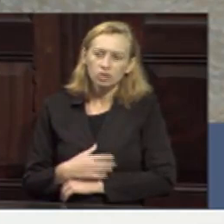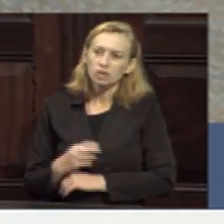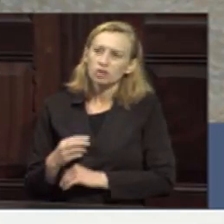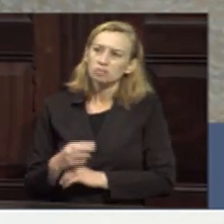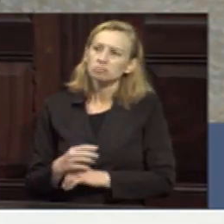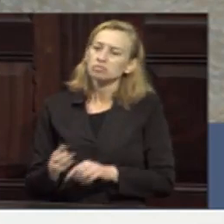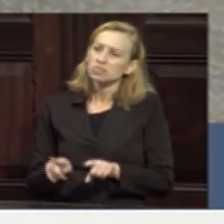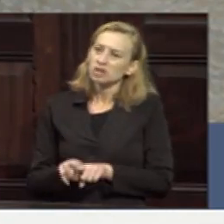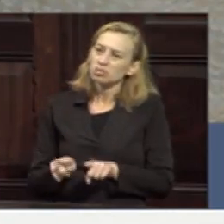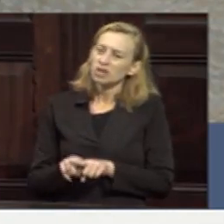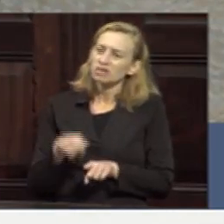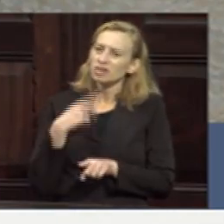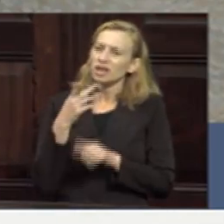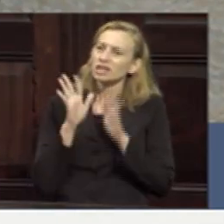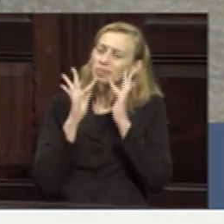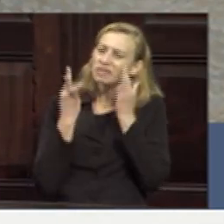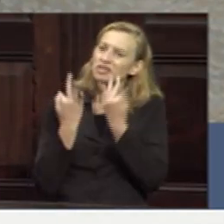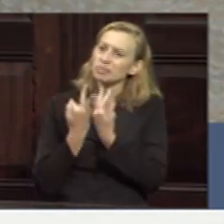família da Marielle.